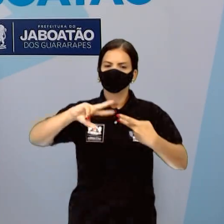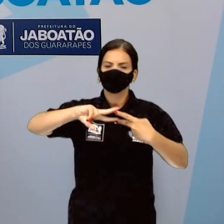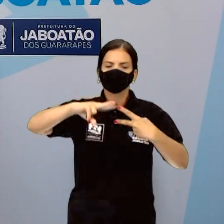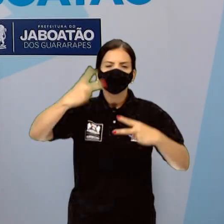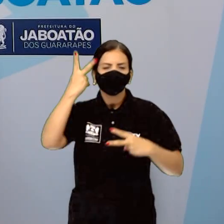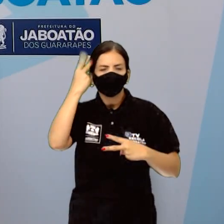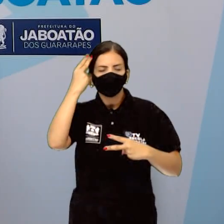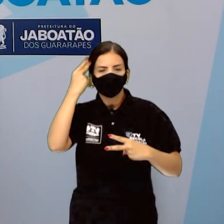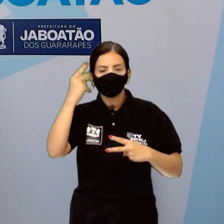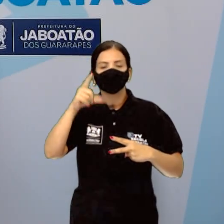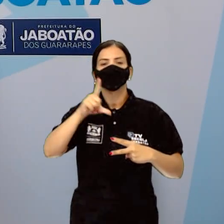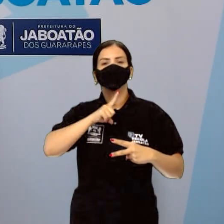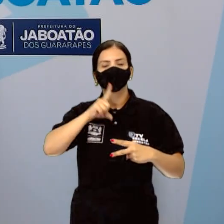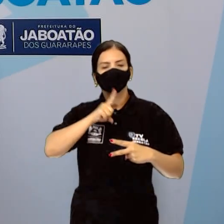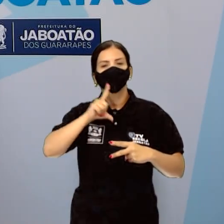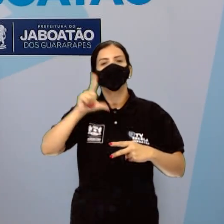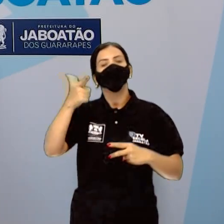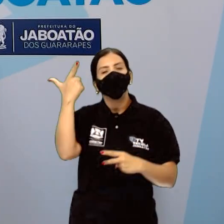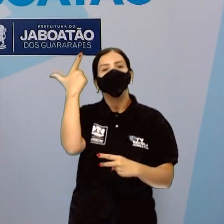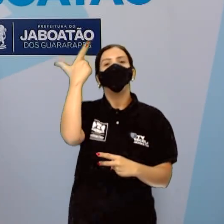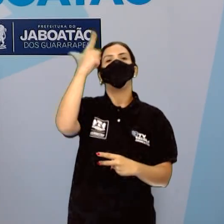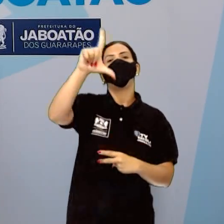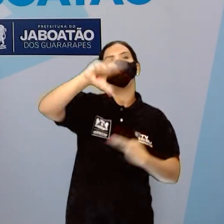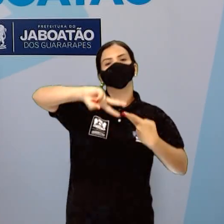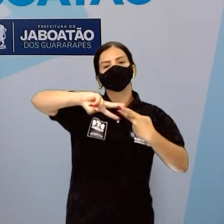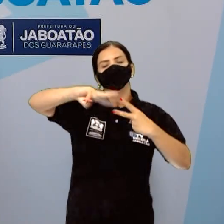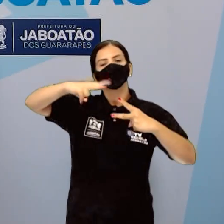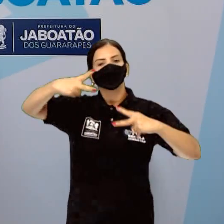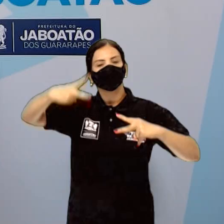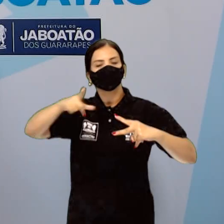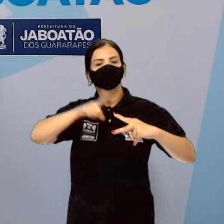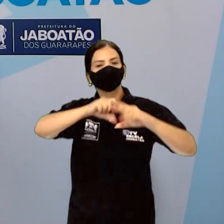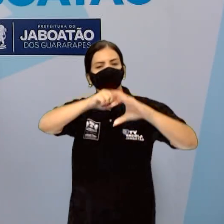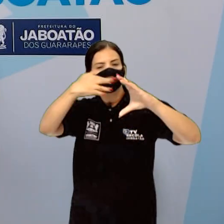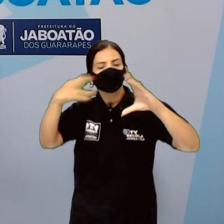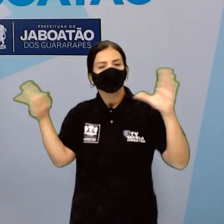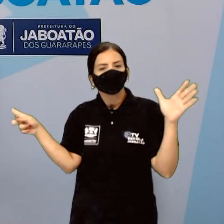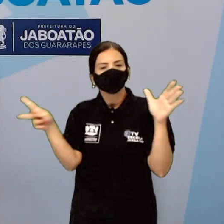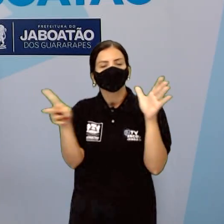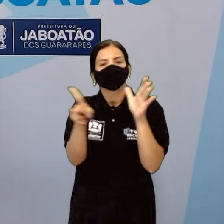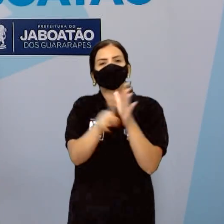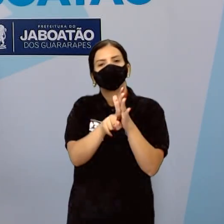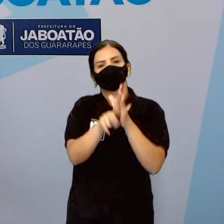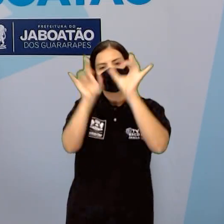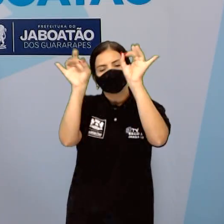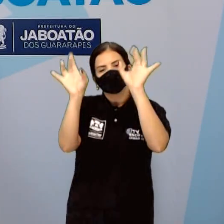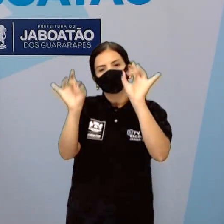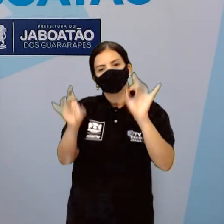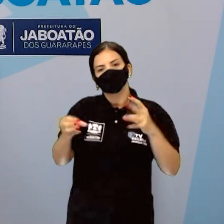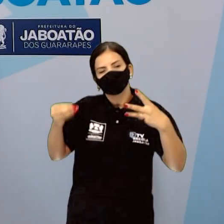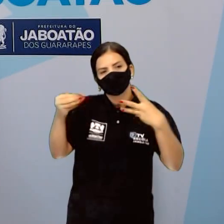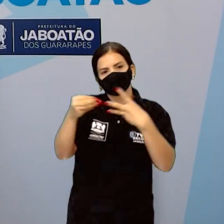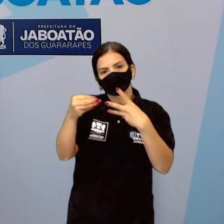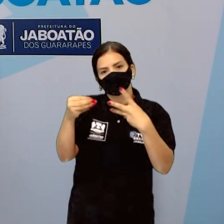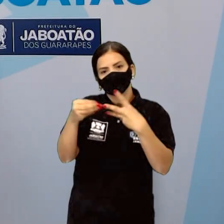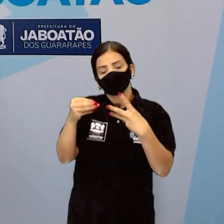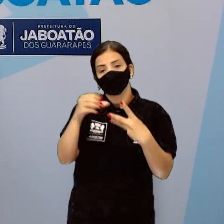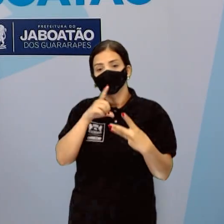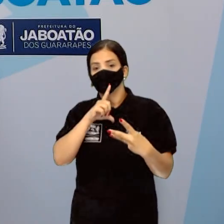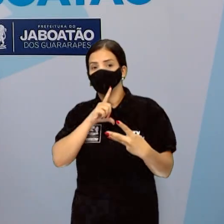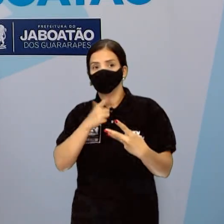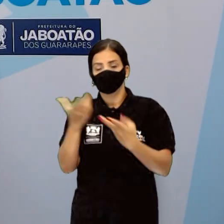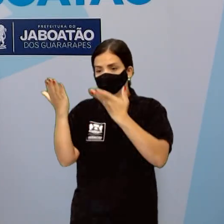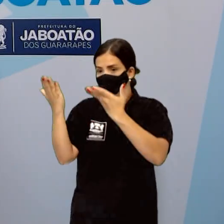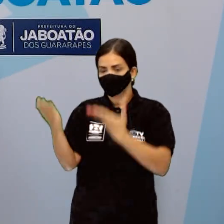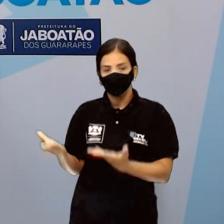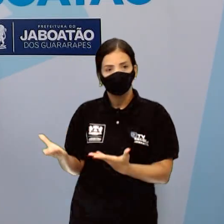algumas propriedades, algumas características ou capacidades especiais a essa célula. O plasmídeo não vai estar presente em todas